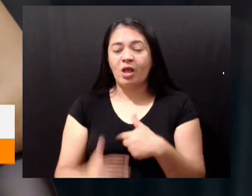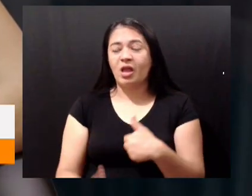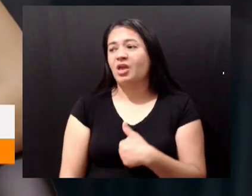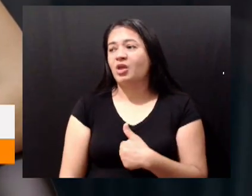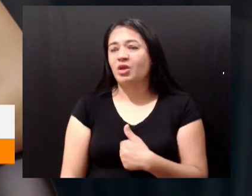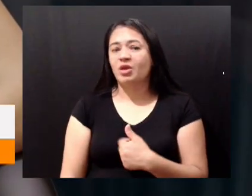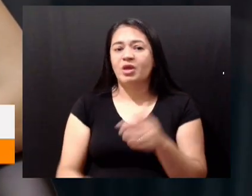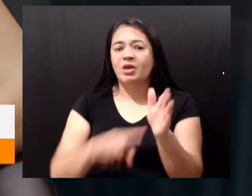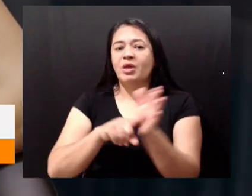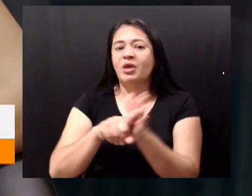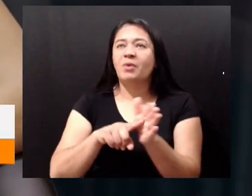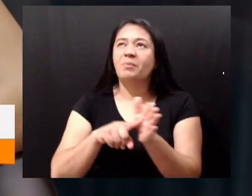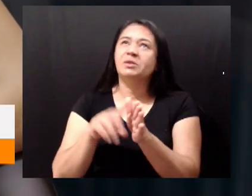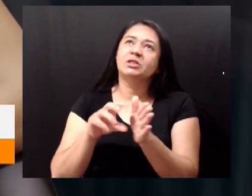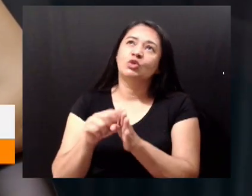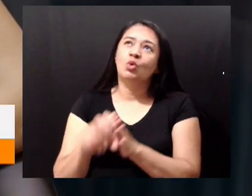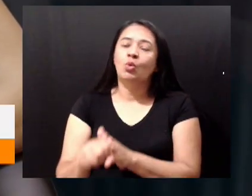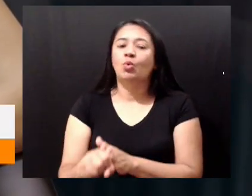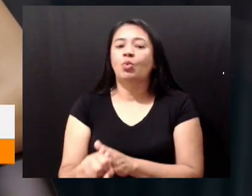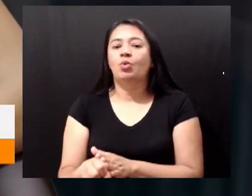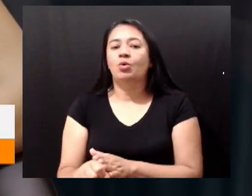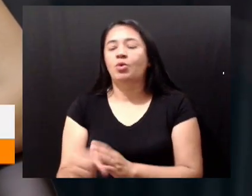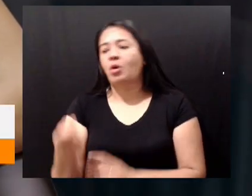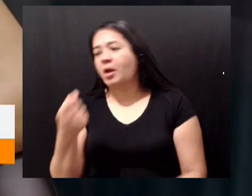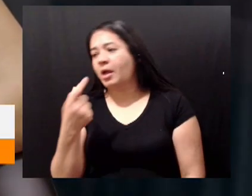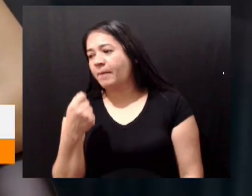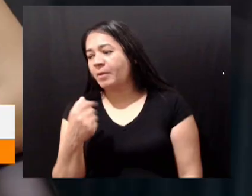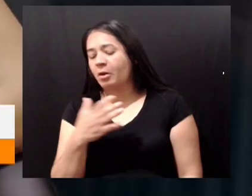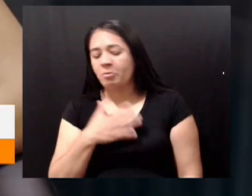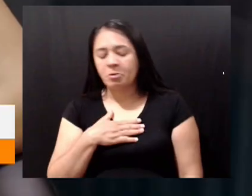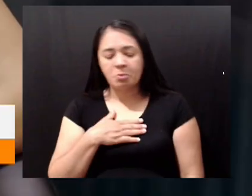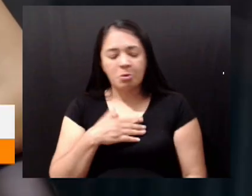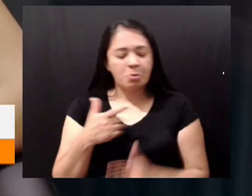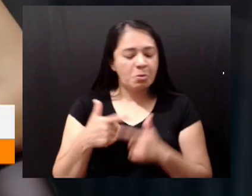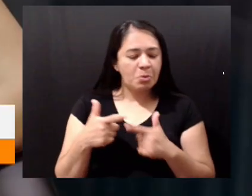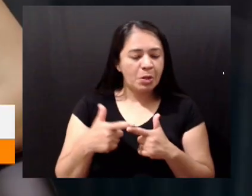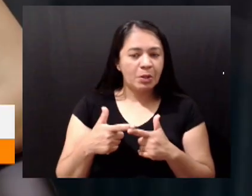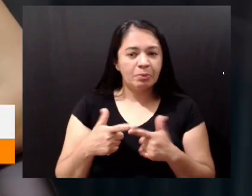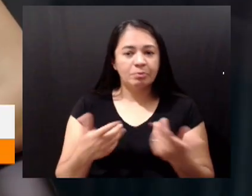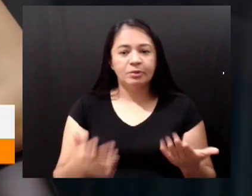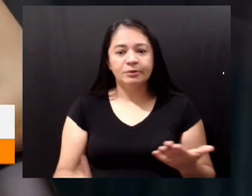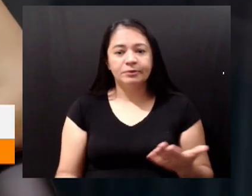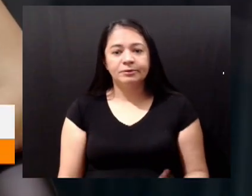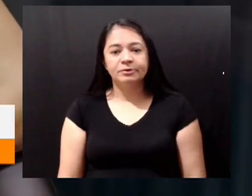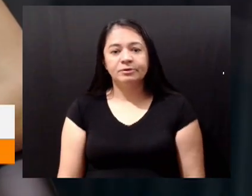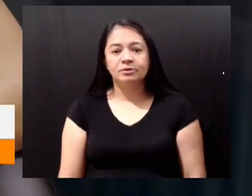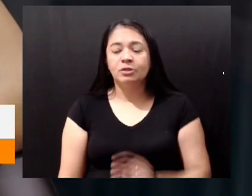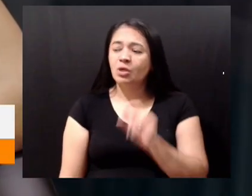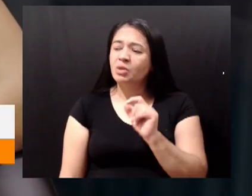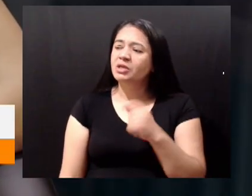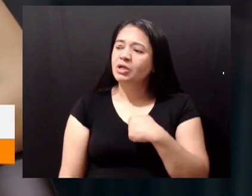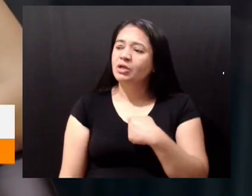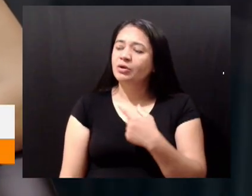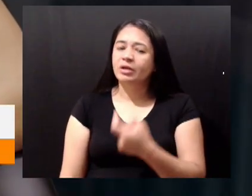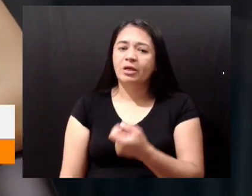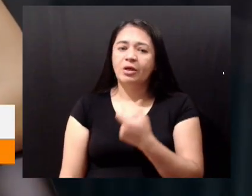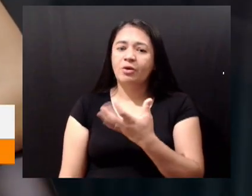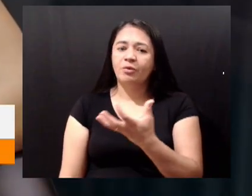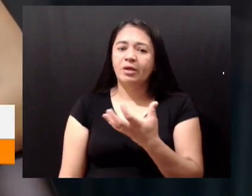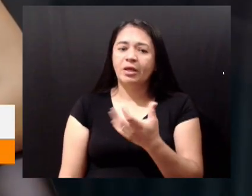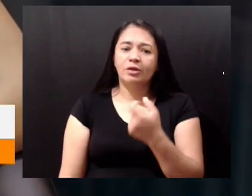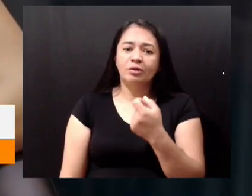Google, né, tal remédio para o meu caso, né, o que que eu quero tomar esse". Então uma coisa que é